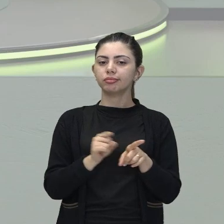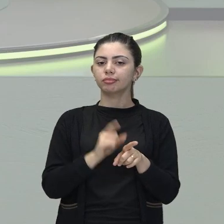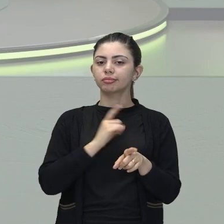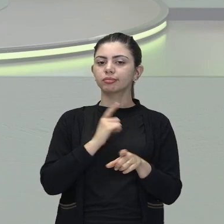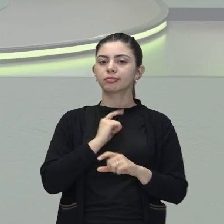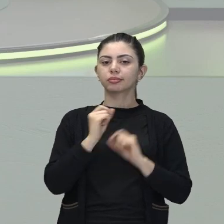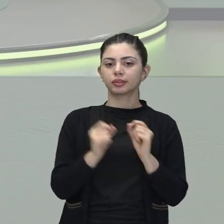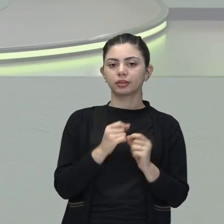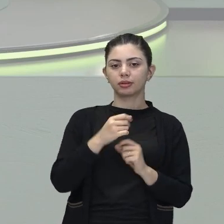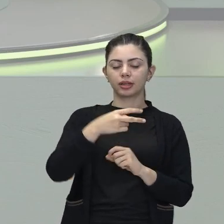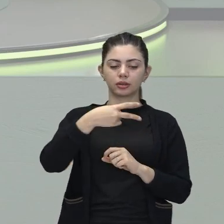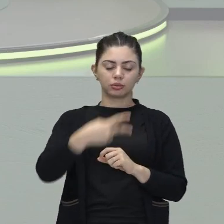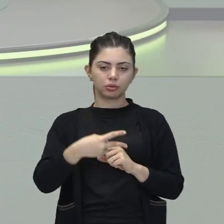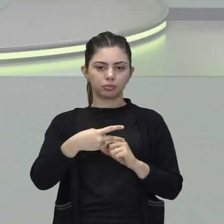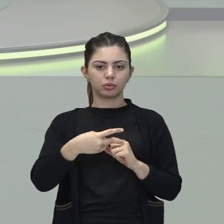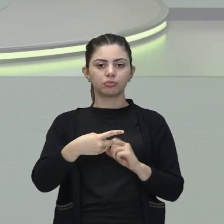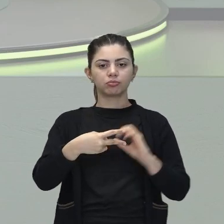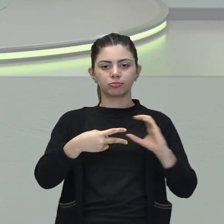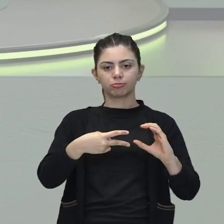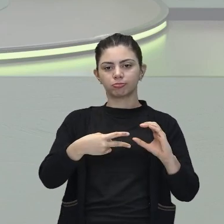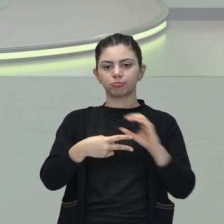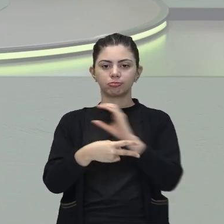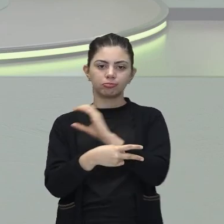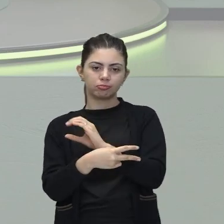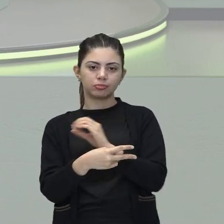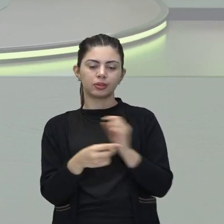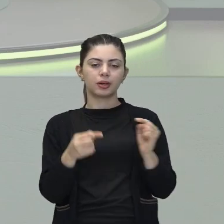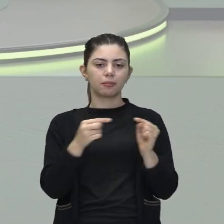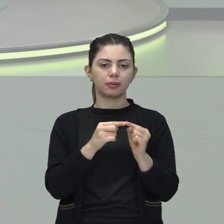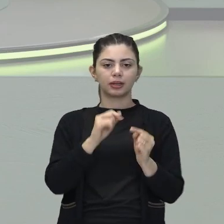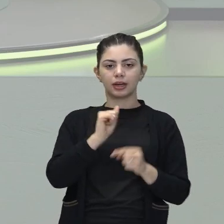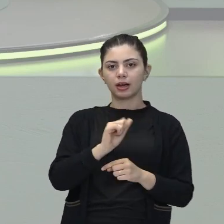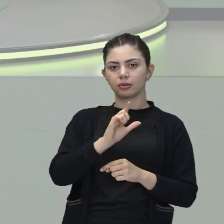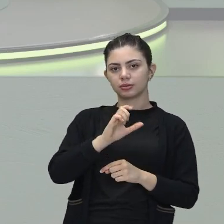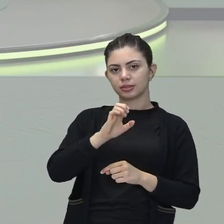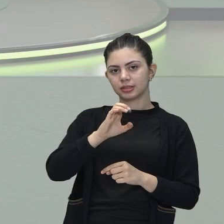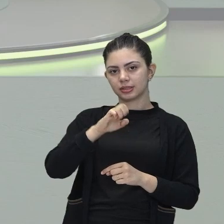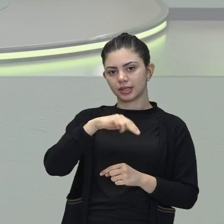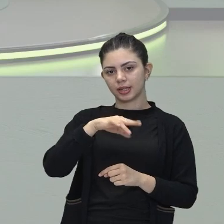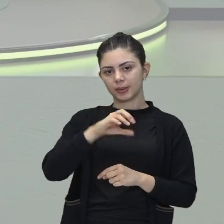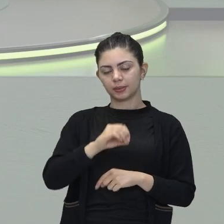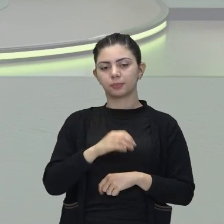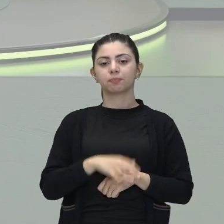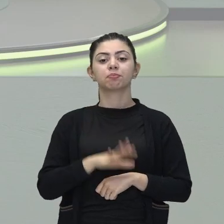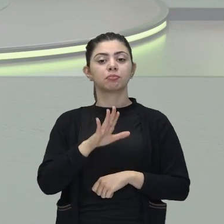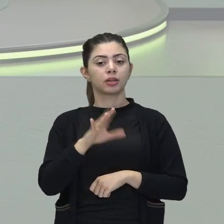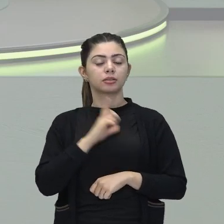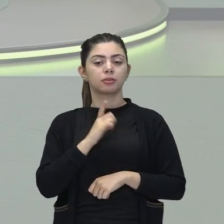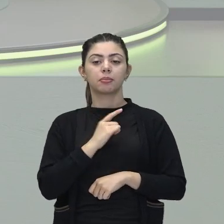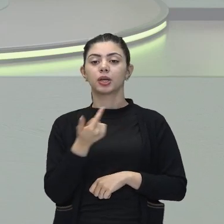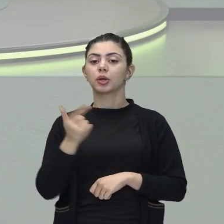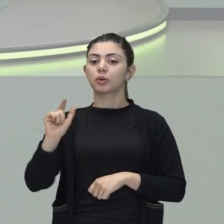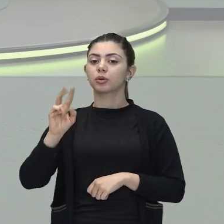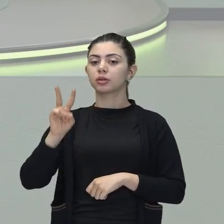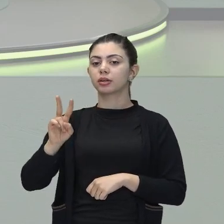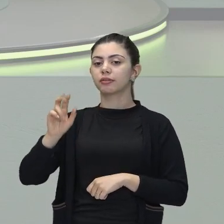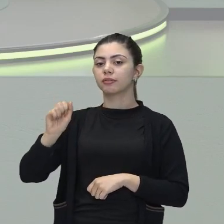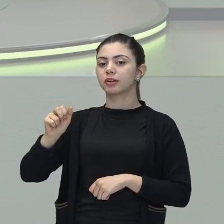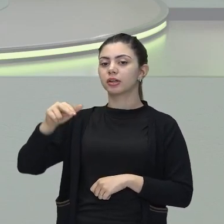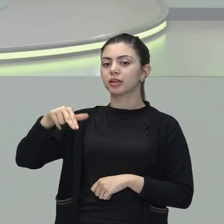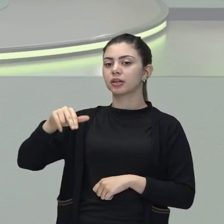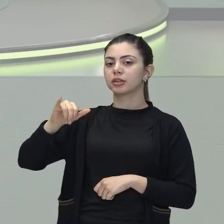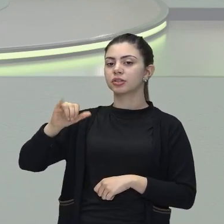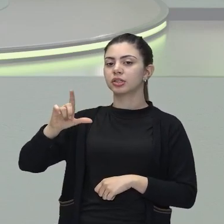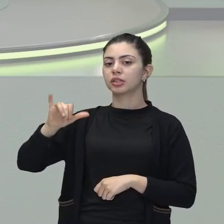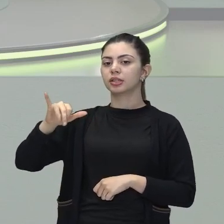dupla, caracterizando como se fosse aí um alceno. Além do eugenol, tem ali a vanilina, que é a essência